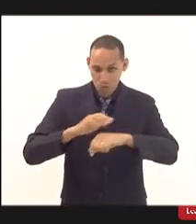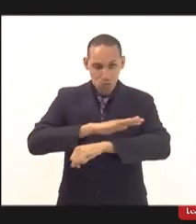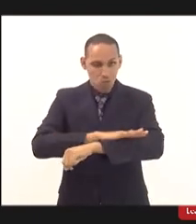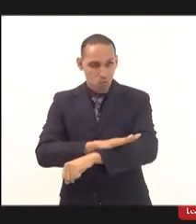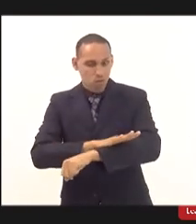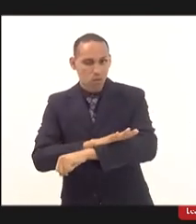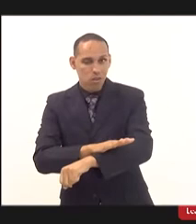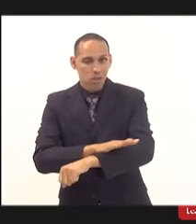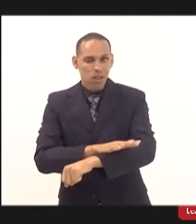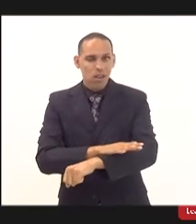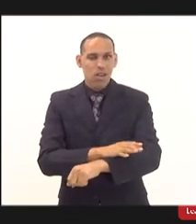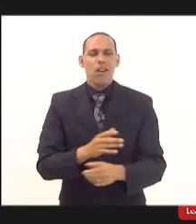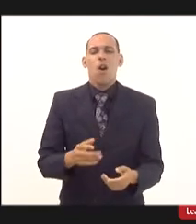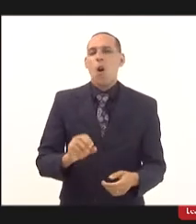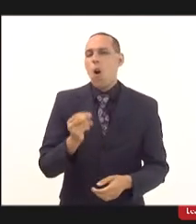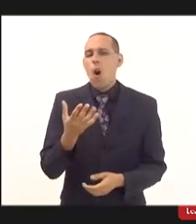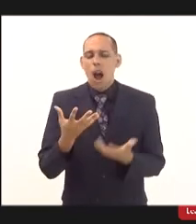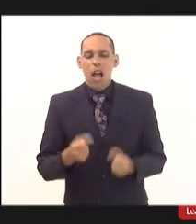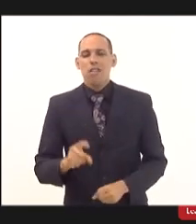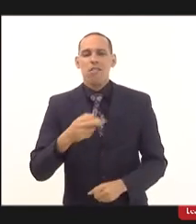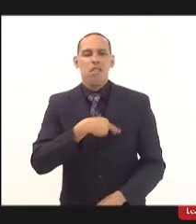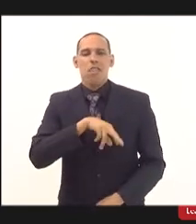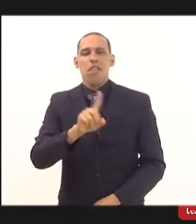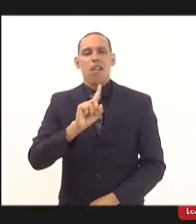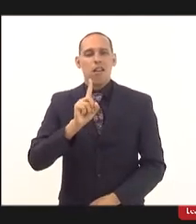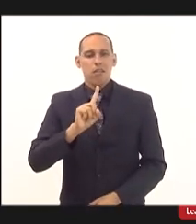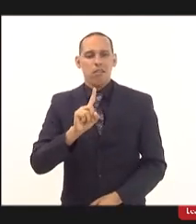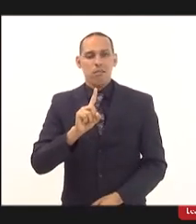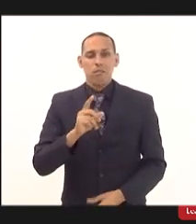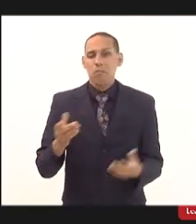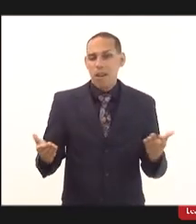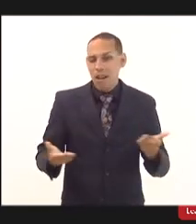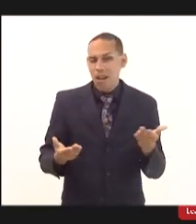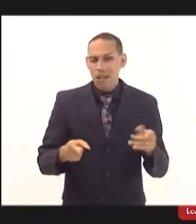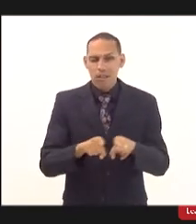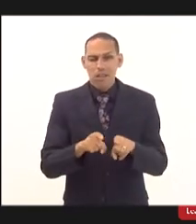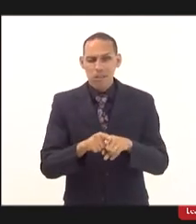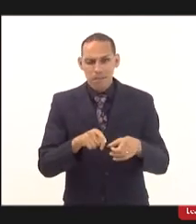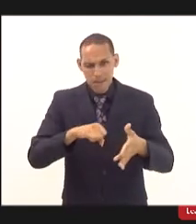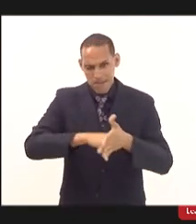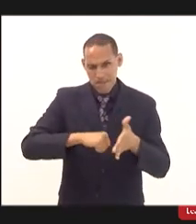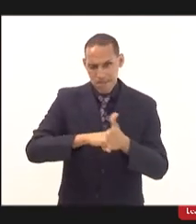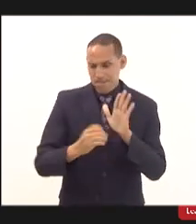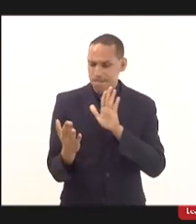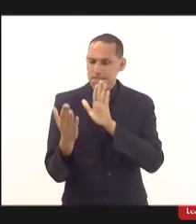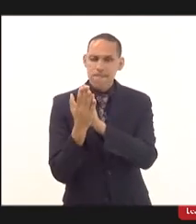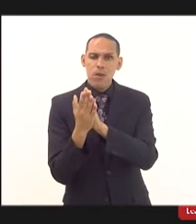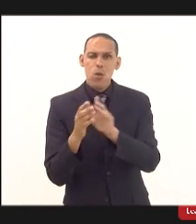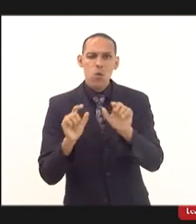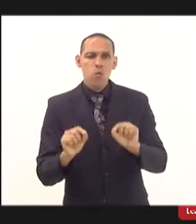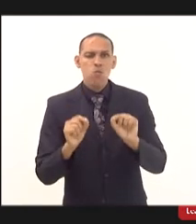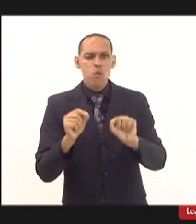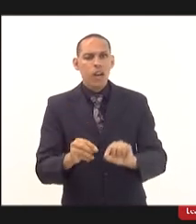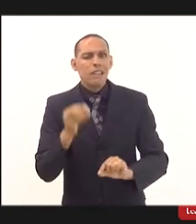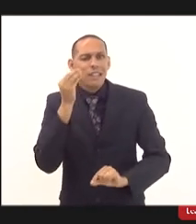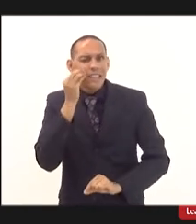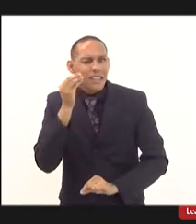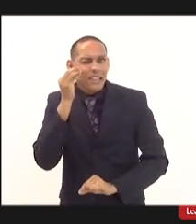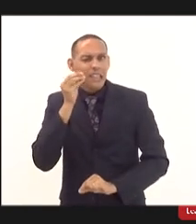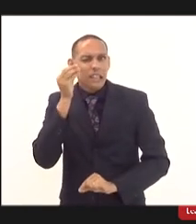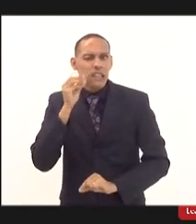contra a intolerância agora enfrentando Valdete Mônica essa tentativa de